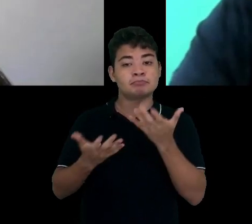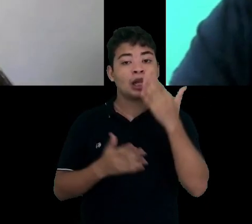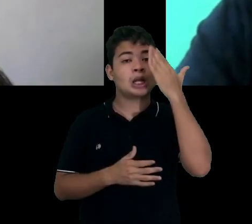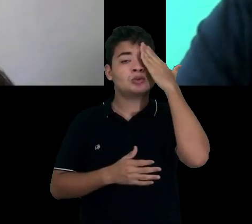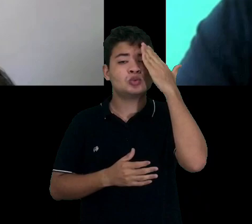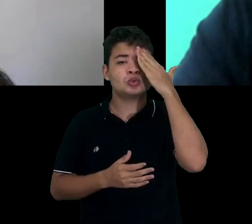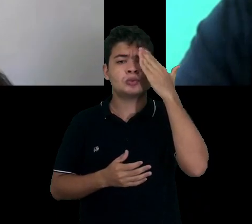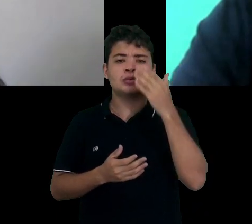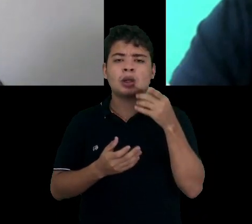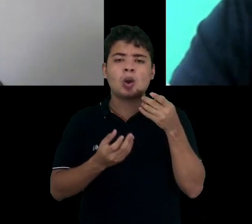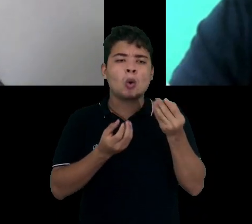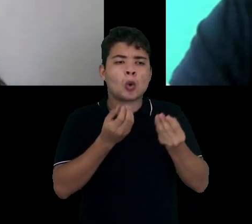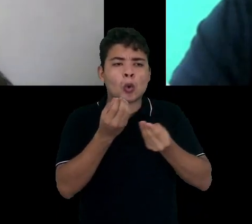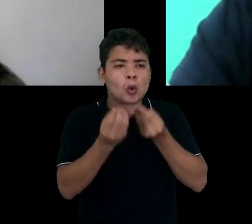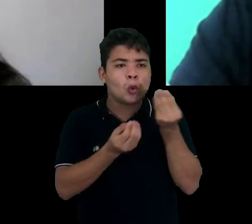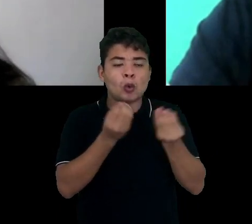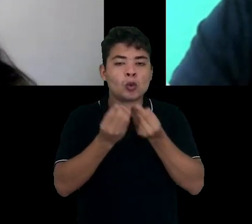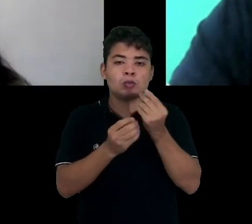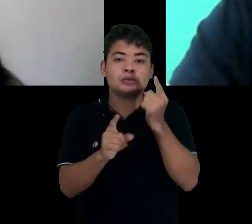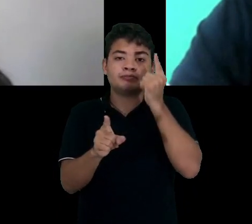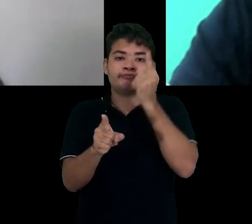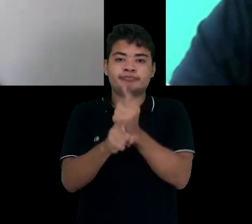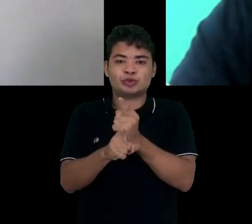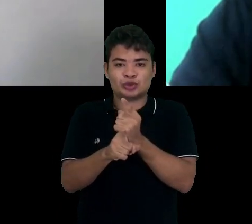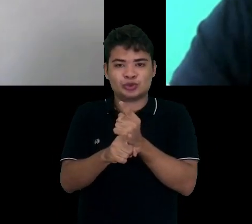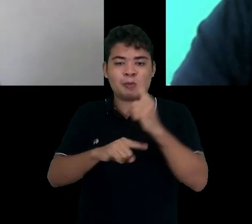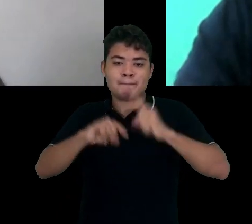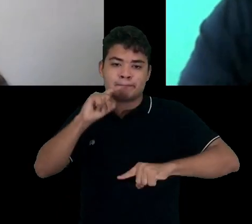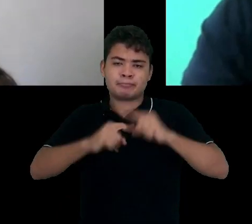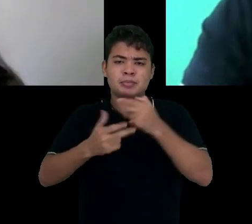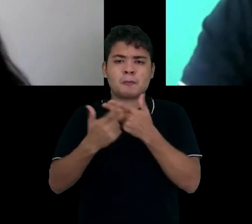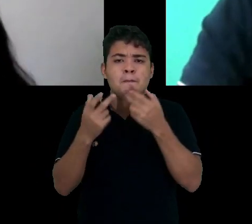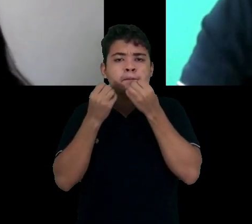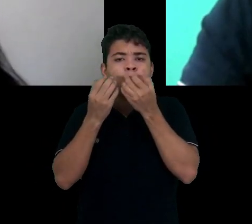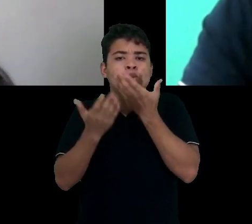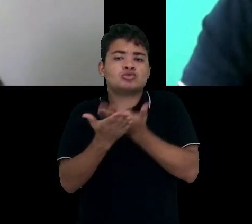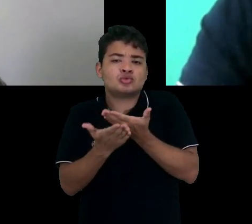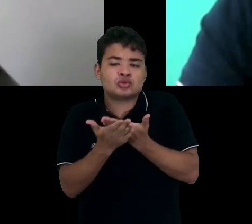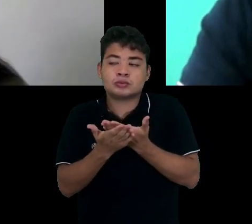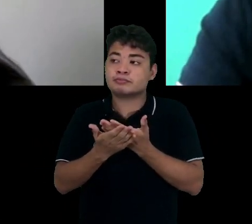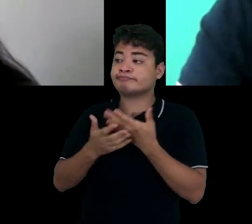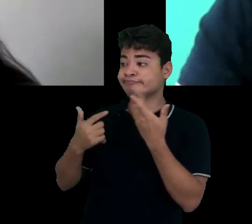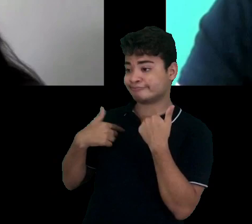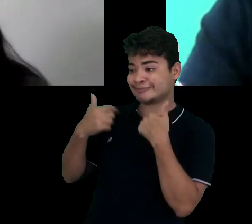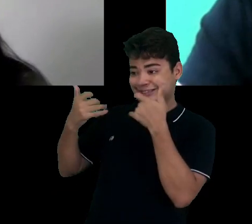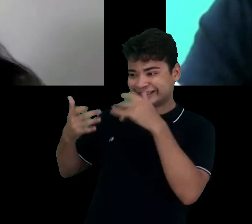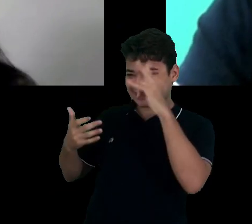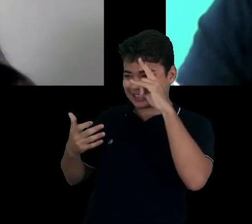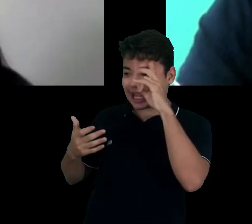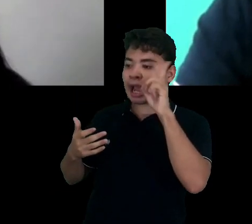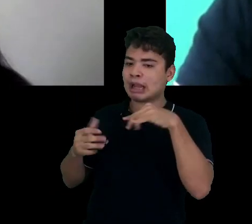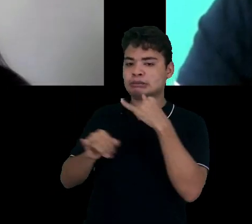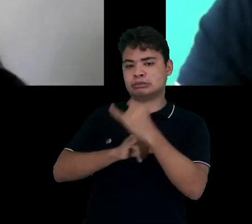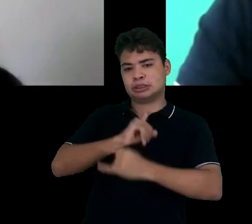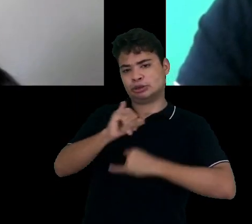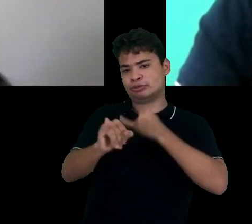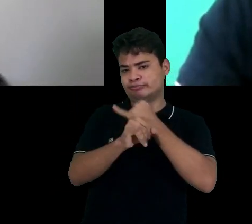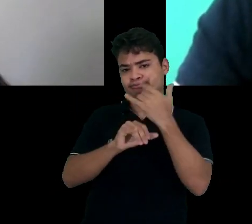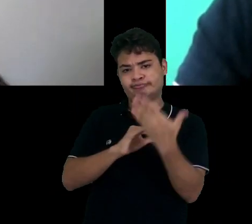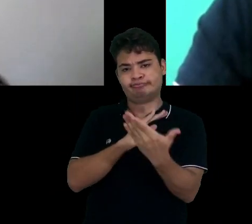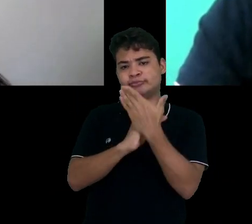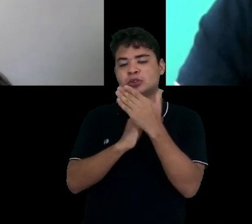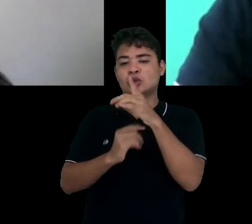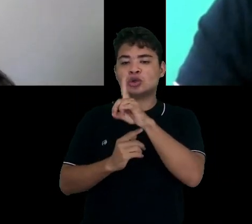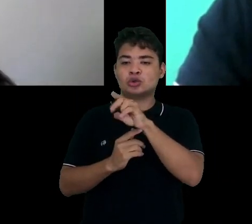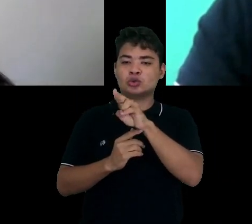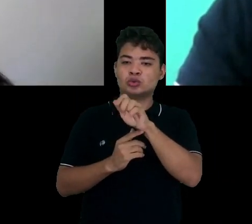Gostaria de saber também, onde que você conseguiu encontrar bons materiais para os seus estudos? Como eu comentei, foi na internet.